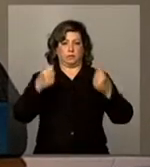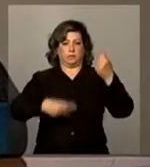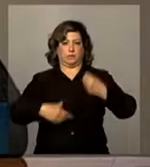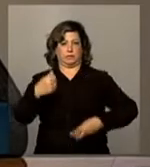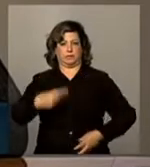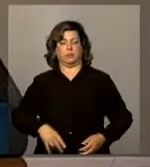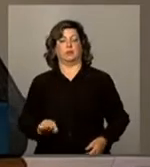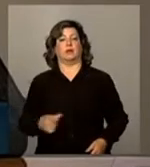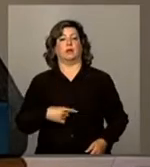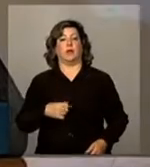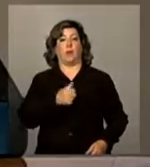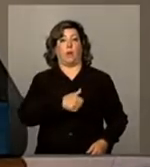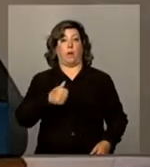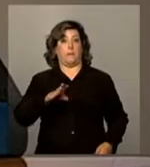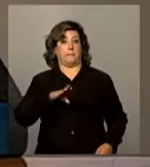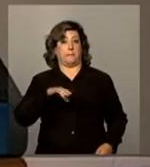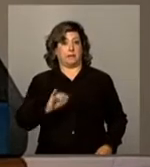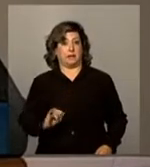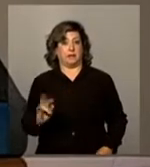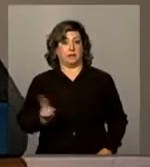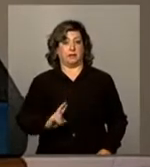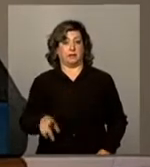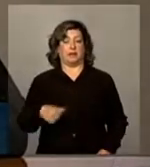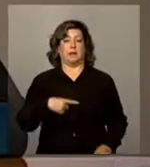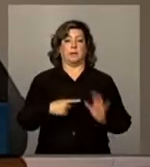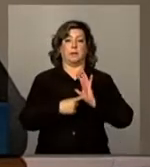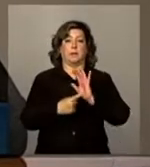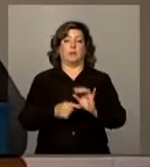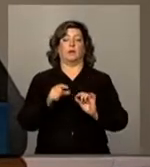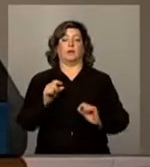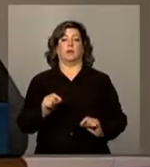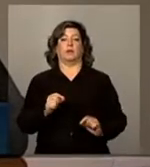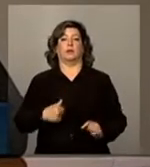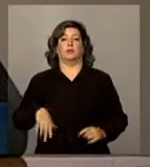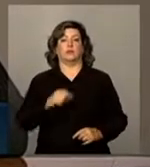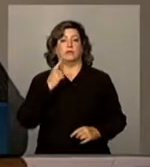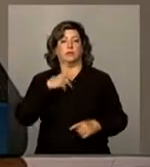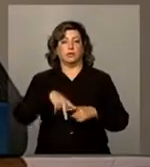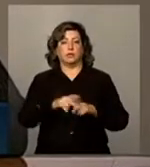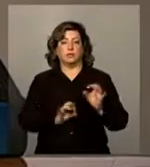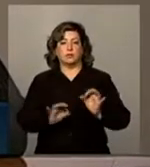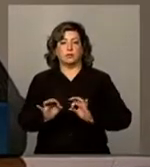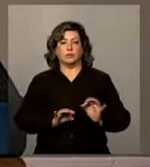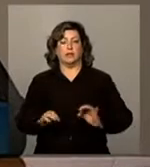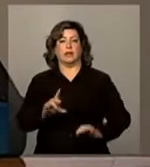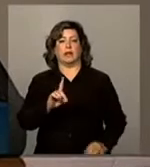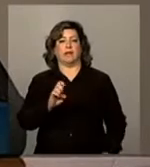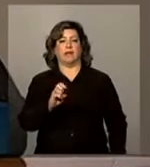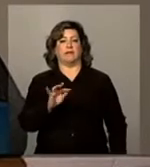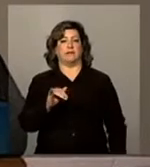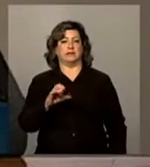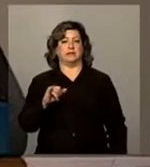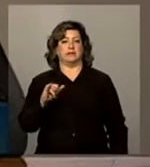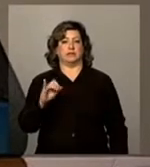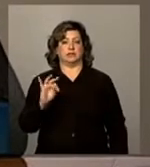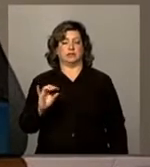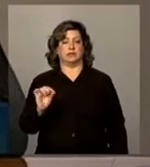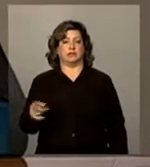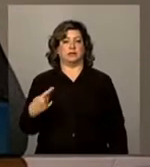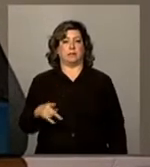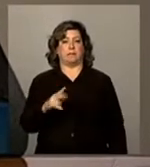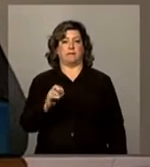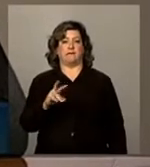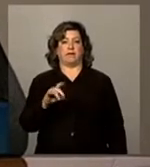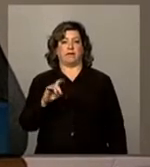resultam num ajuste que estamos fazendo no déficit da Previdência. O déficit voltou do Congresso com 30 bilhões